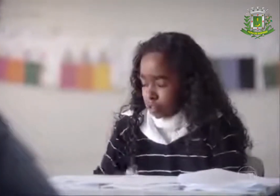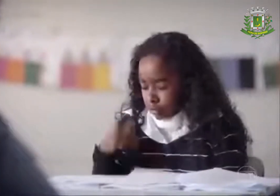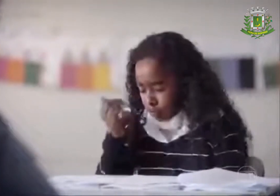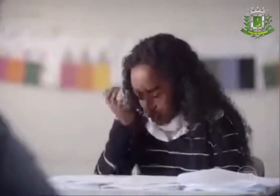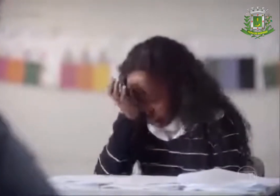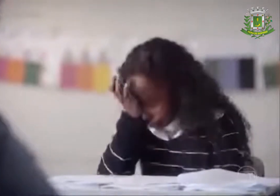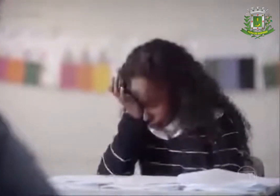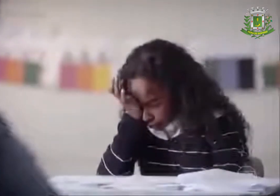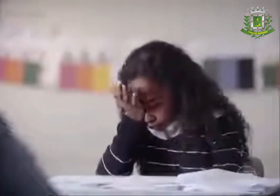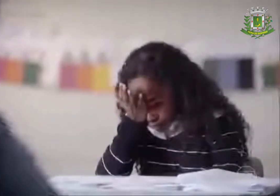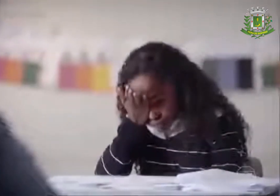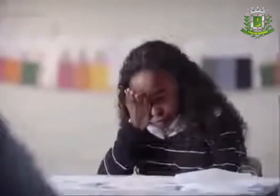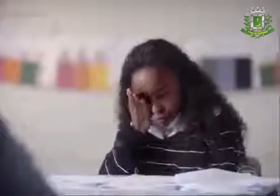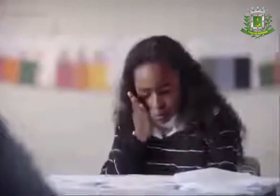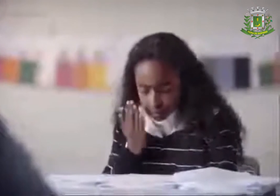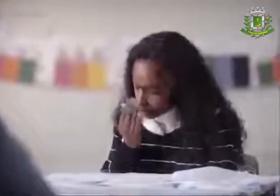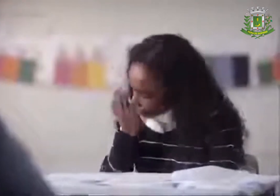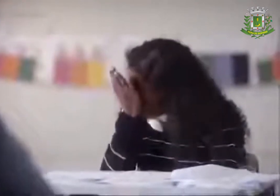Eu me sinto mal.